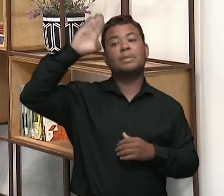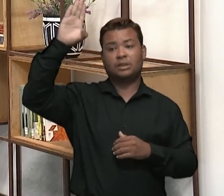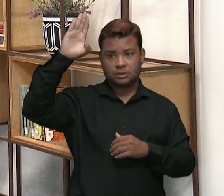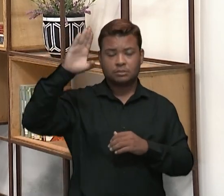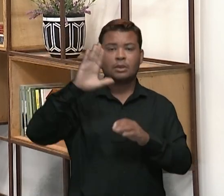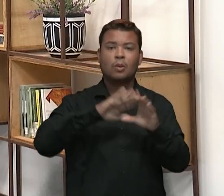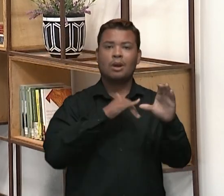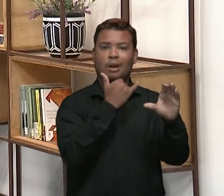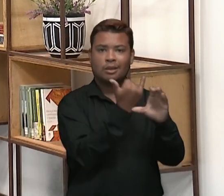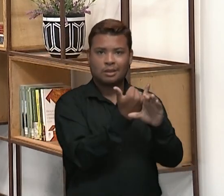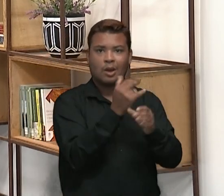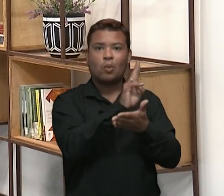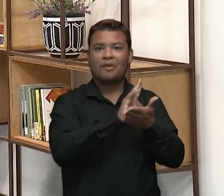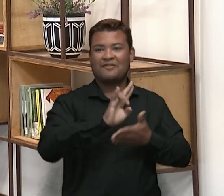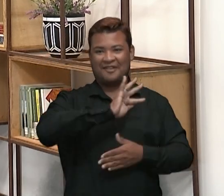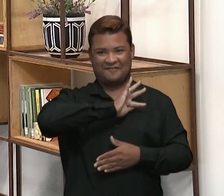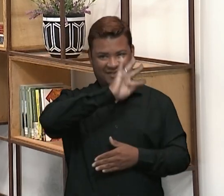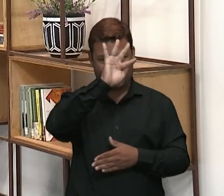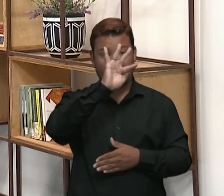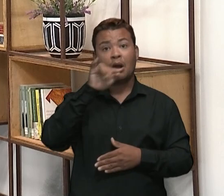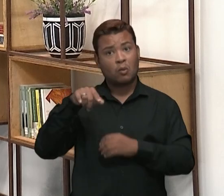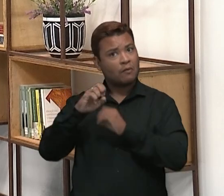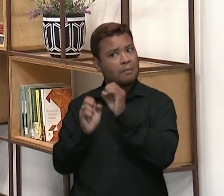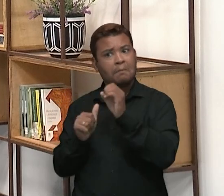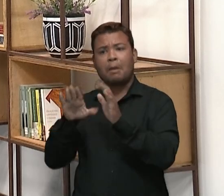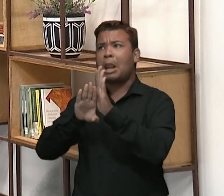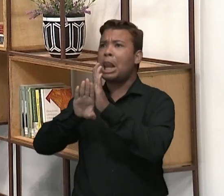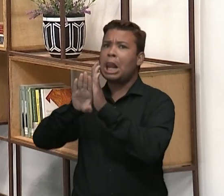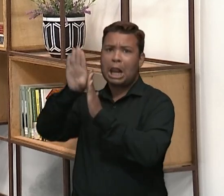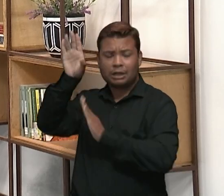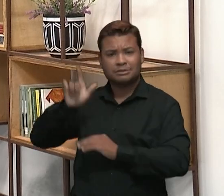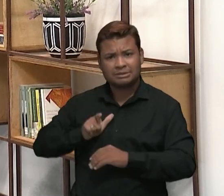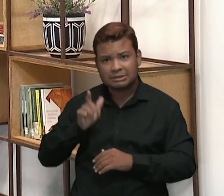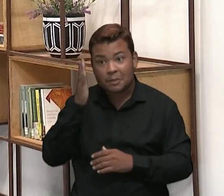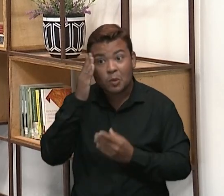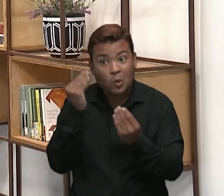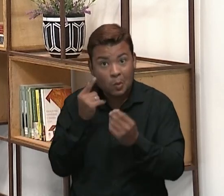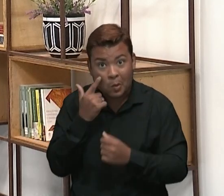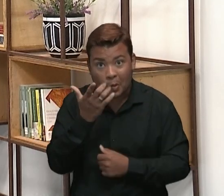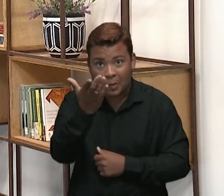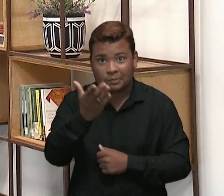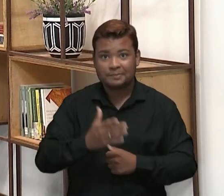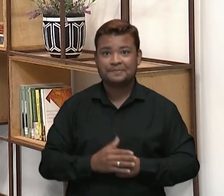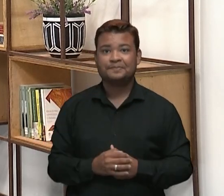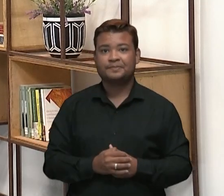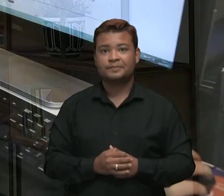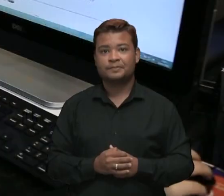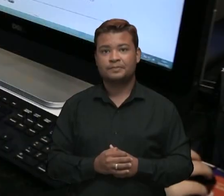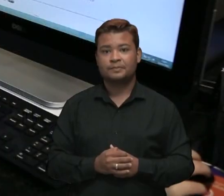universidades federais na plataforma? Vamos saber mais na reportagem.